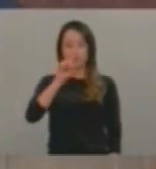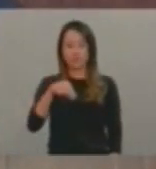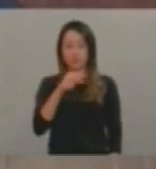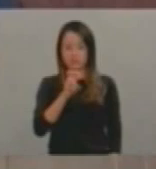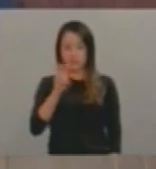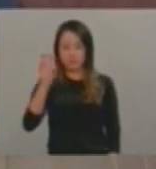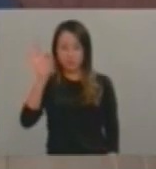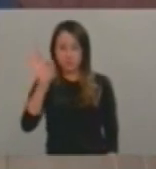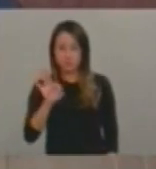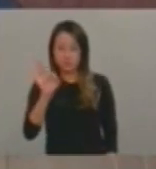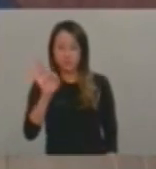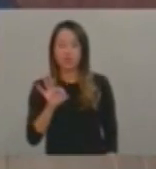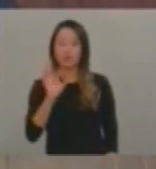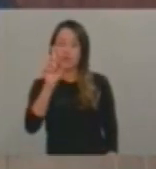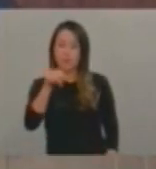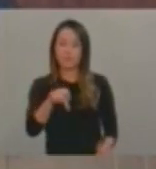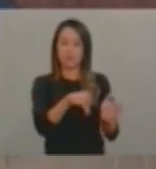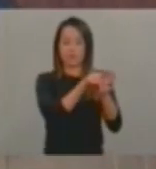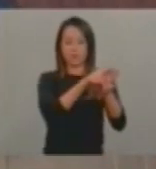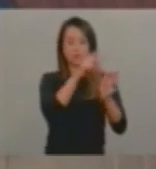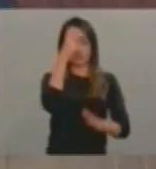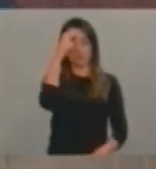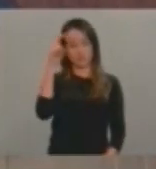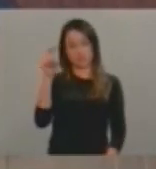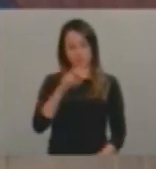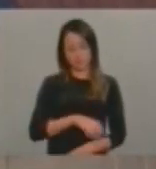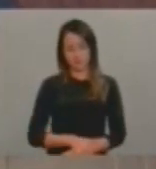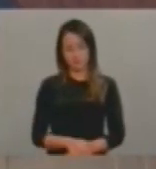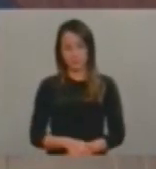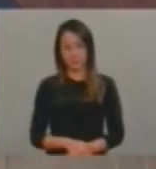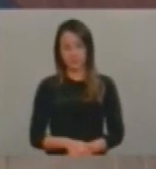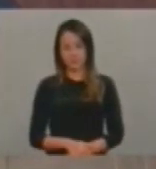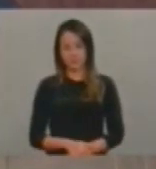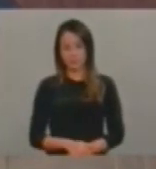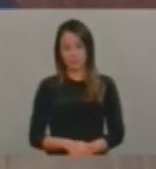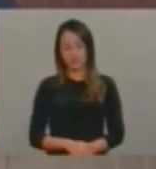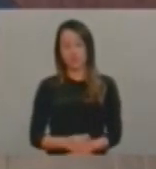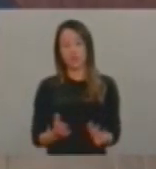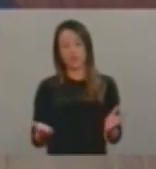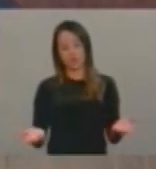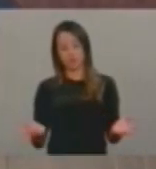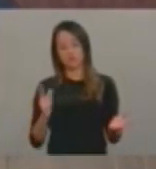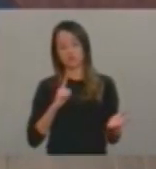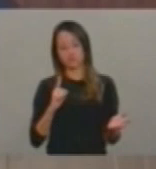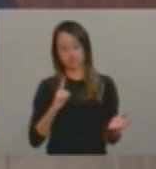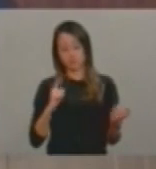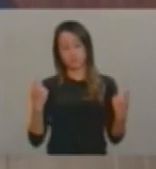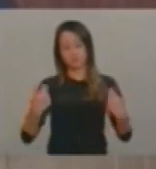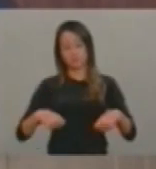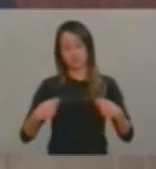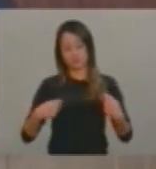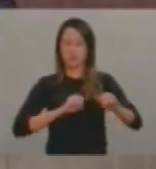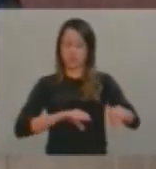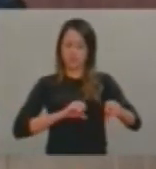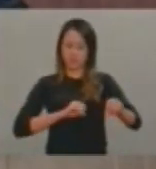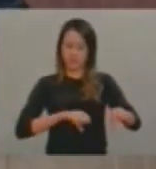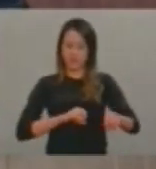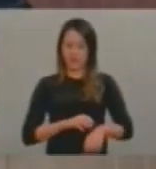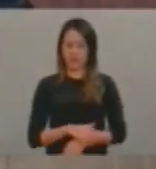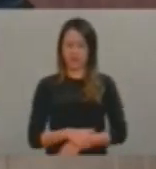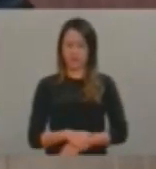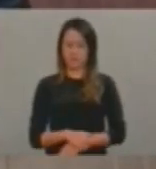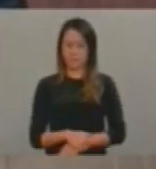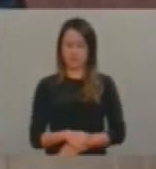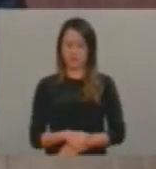seja destinado à cultura. Aí nós temos que fazer o debate e votar.